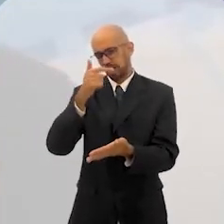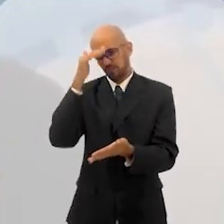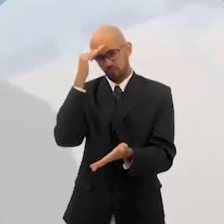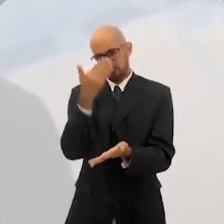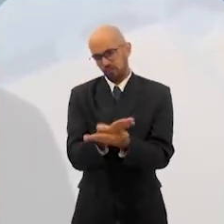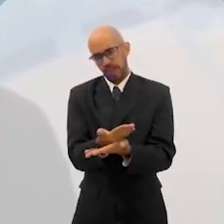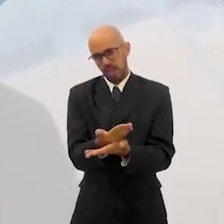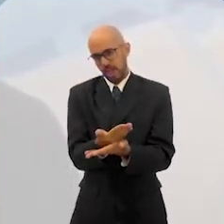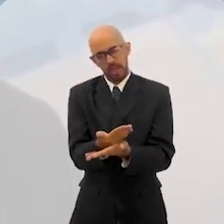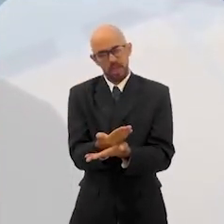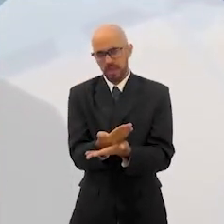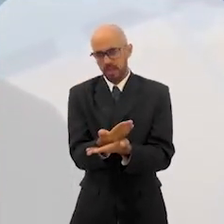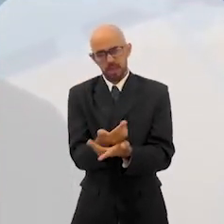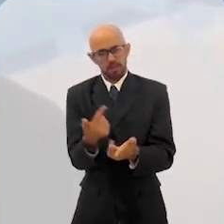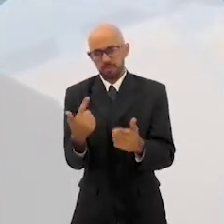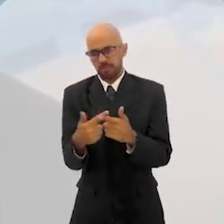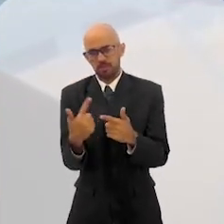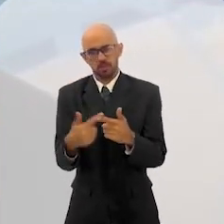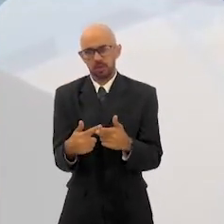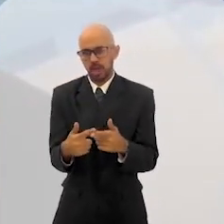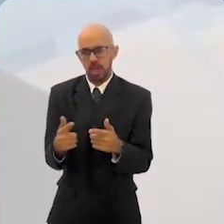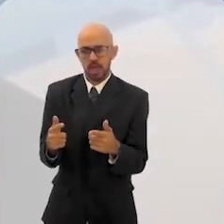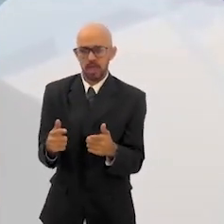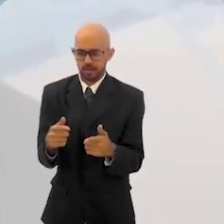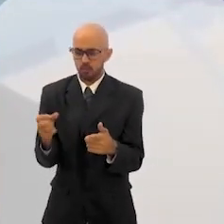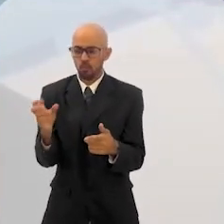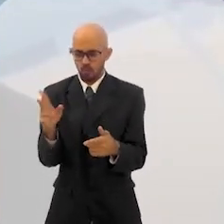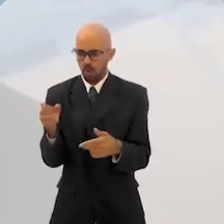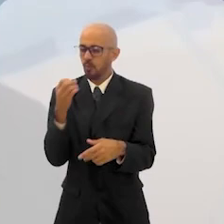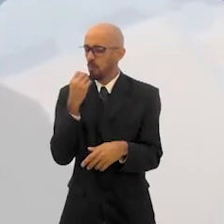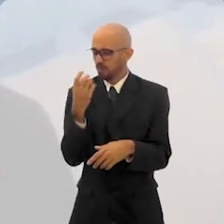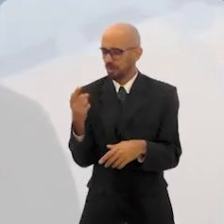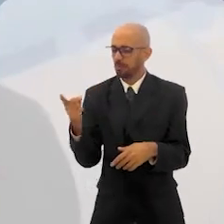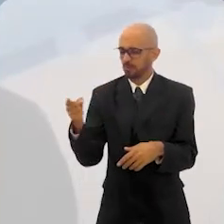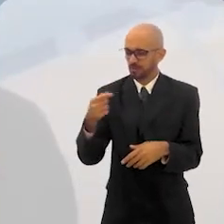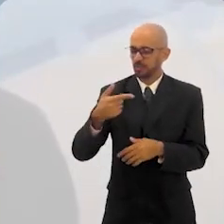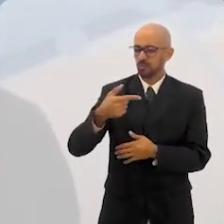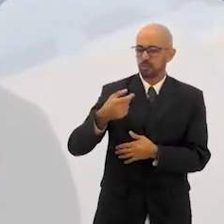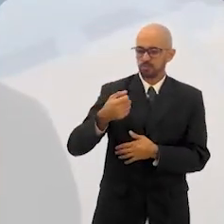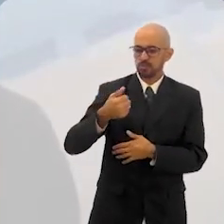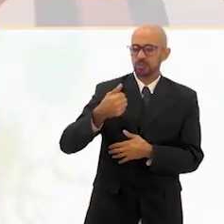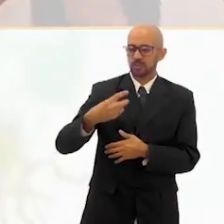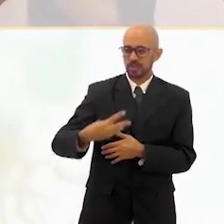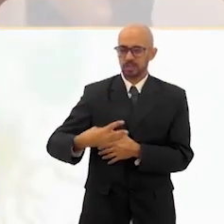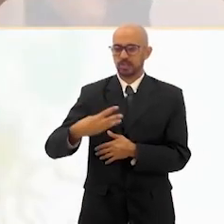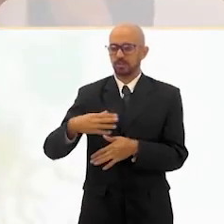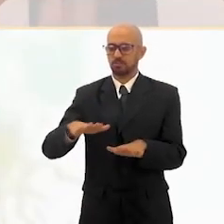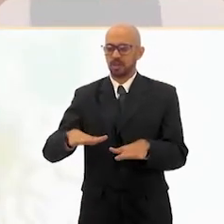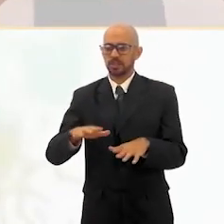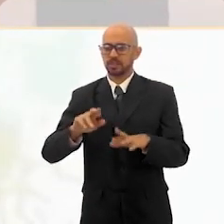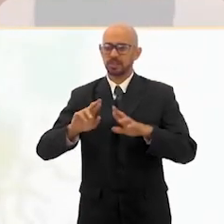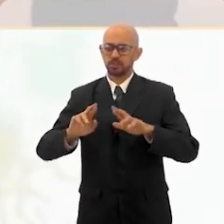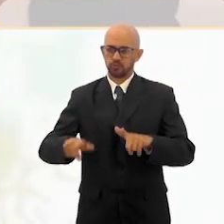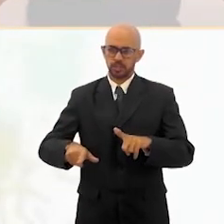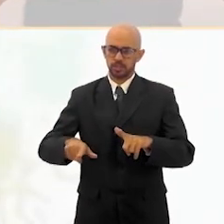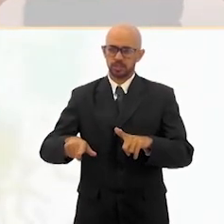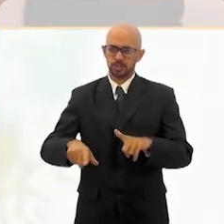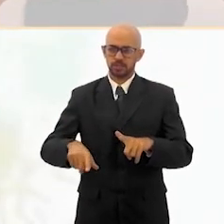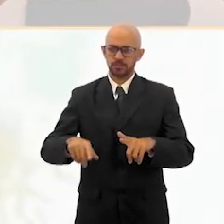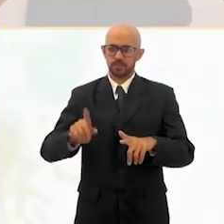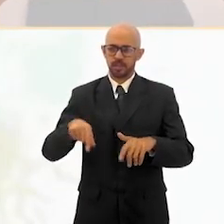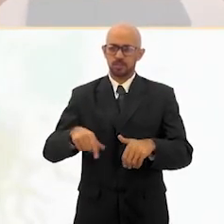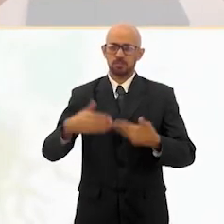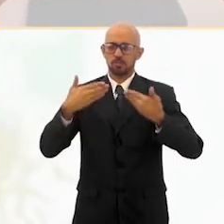gente, como eu contei aqui para vocês de 2013. Mas eu acho que esse é o diferencial, você mostrar com o